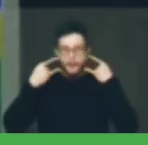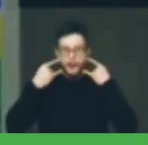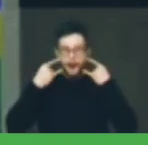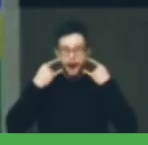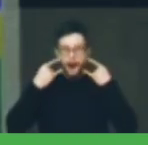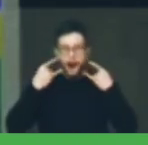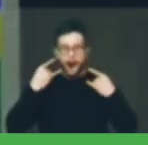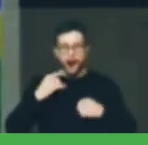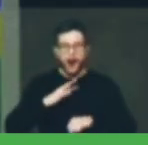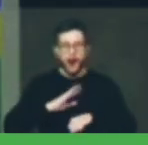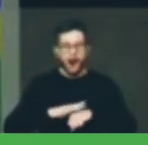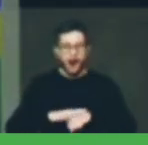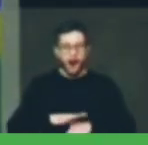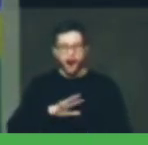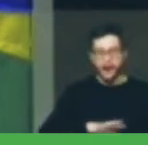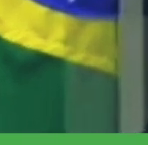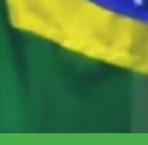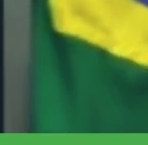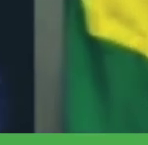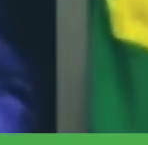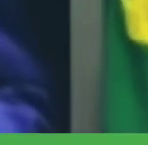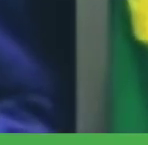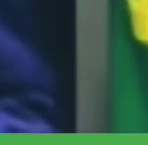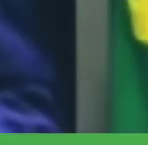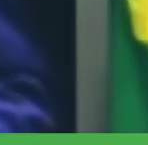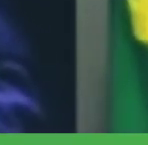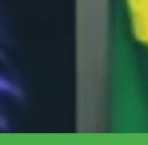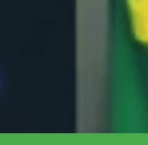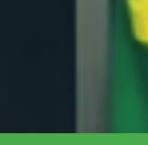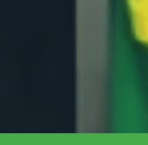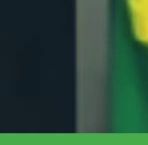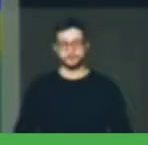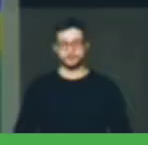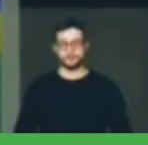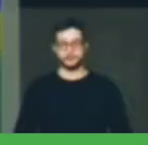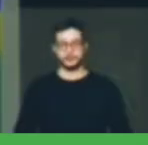generalizadas para doenças do Covid.